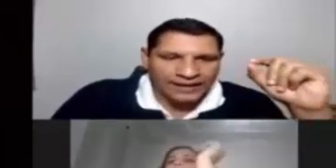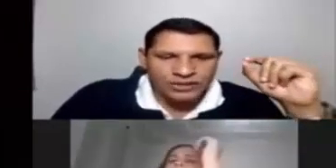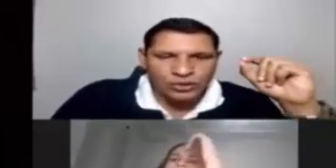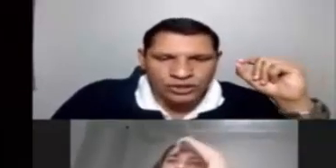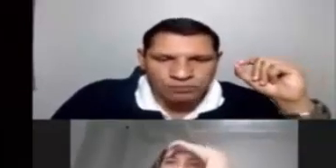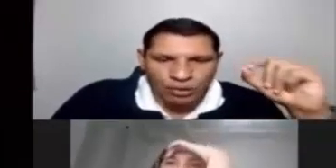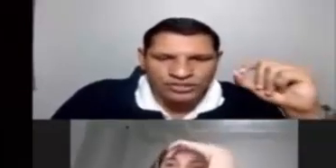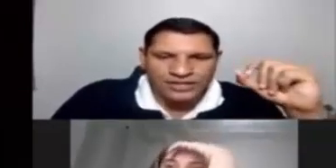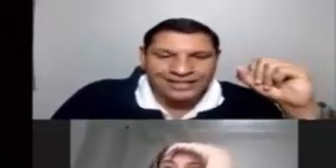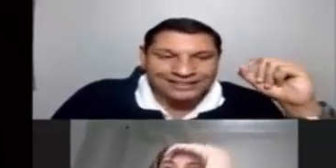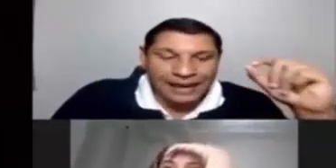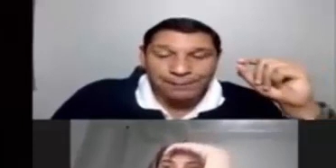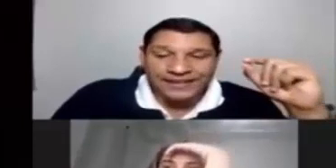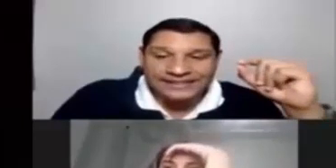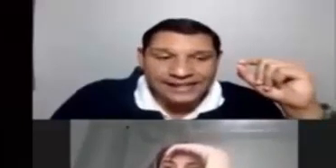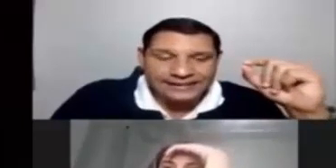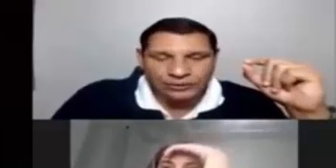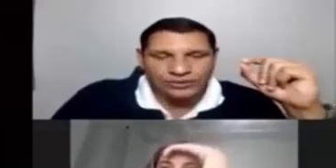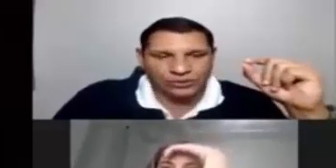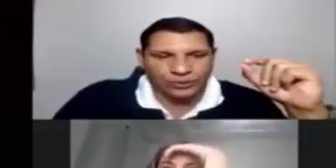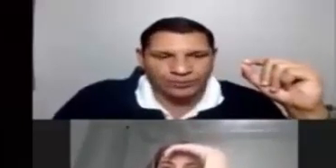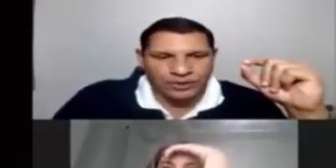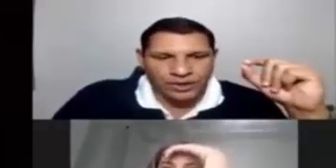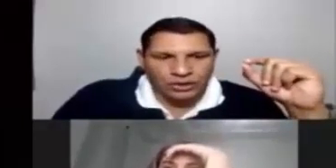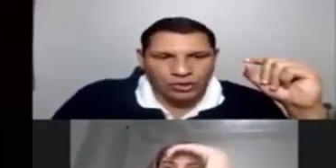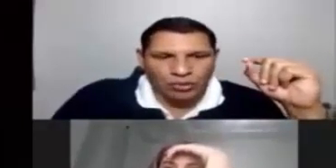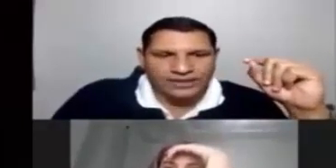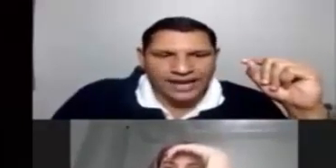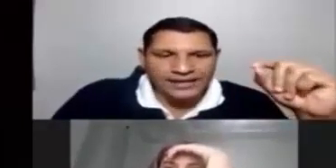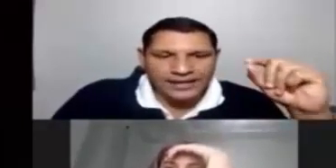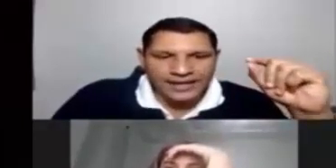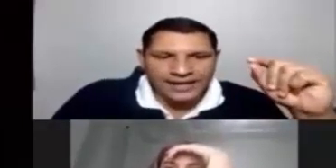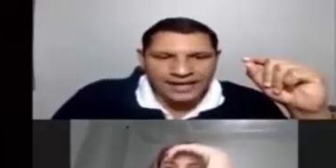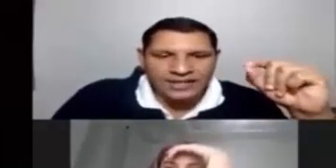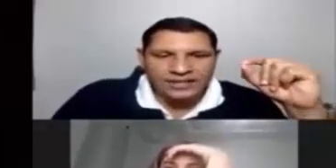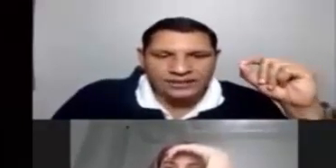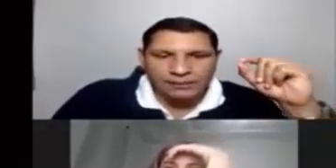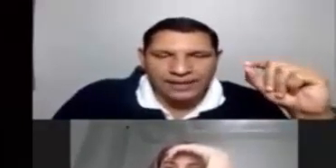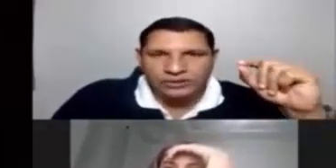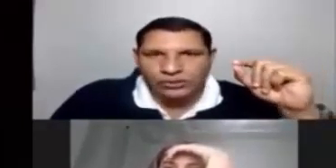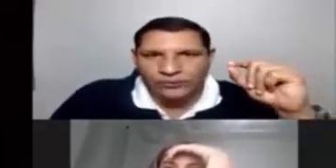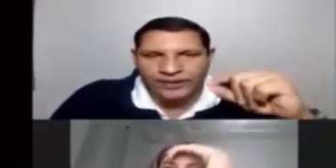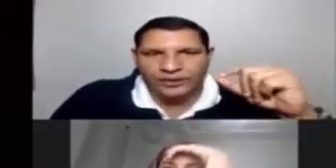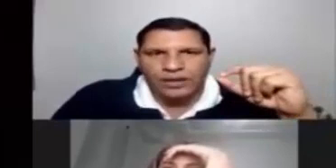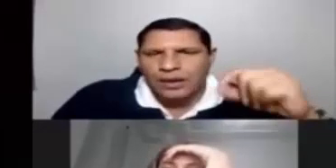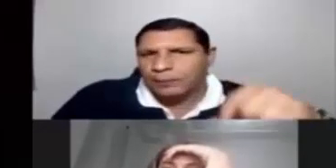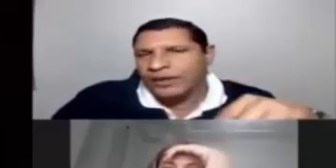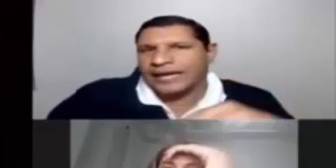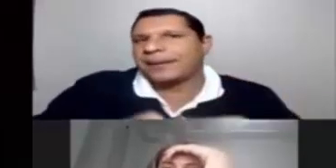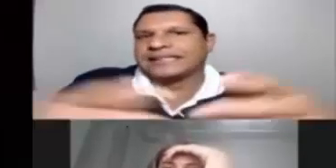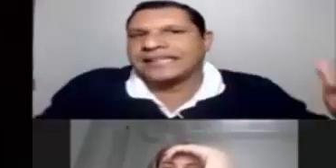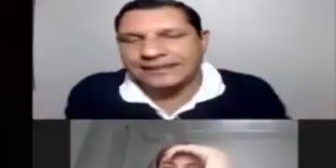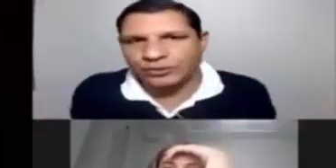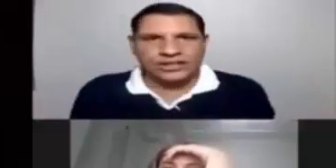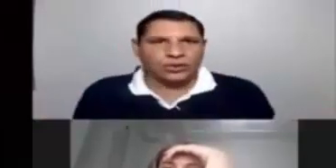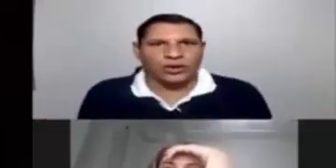lugar que lhes corresponde na presença do senhor com quem eles também sofreram porque